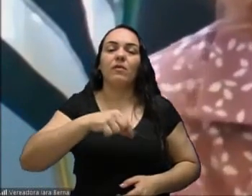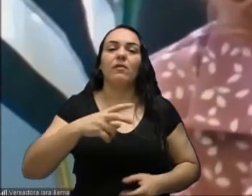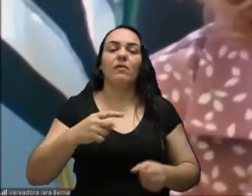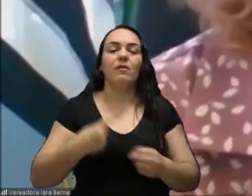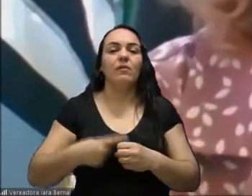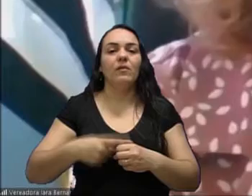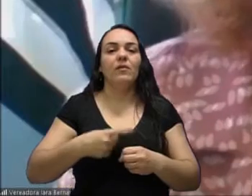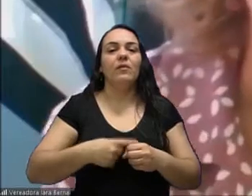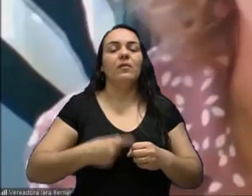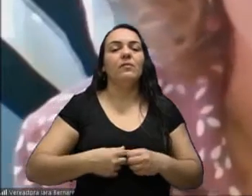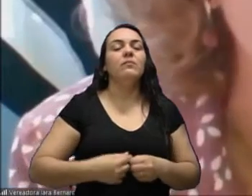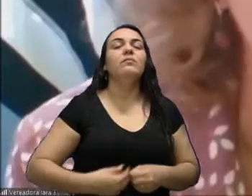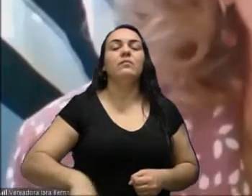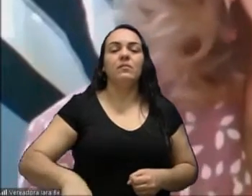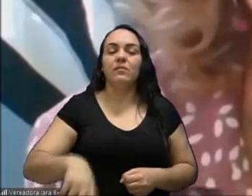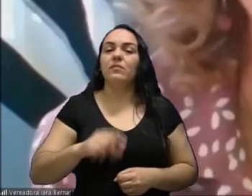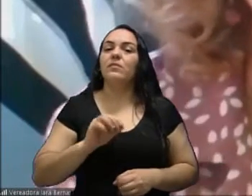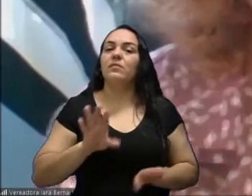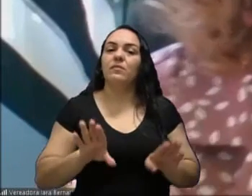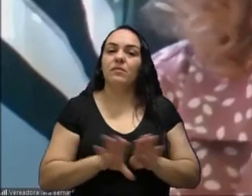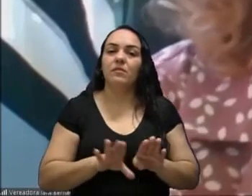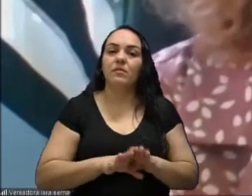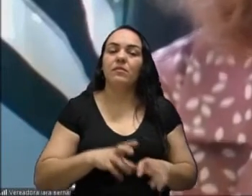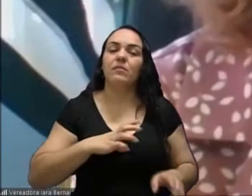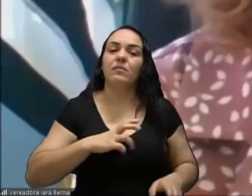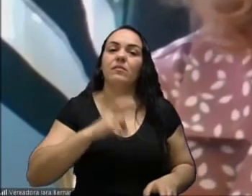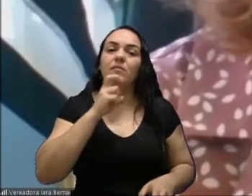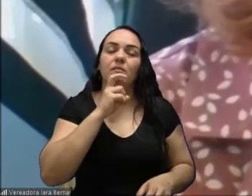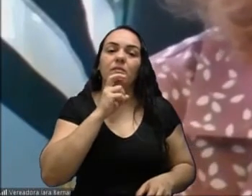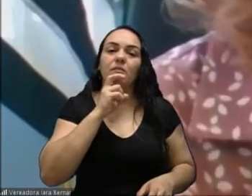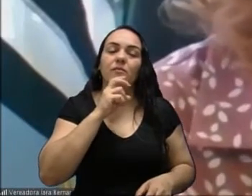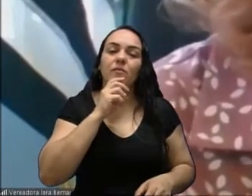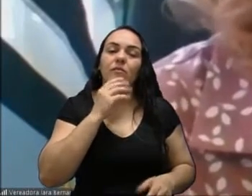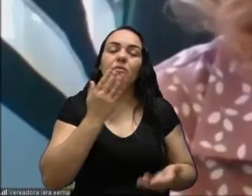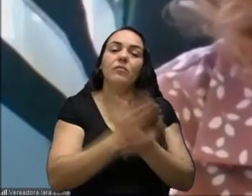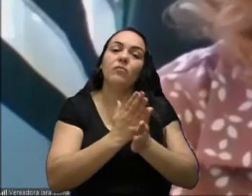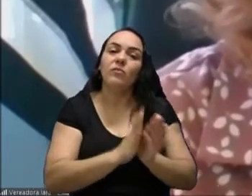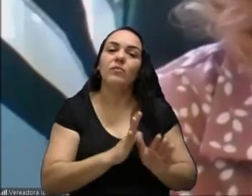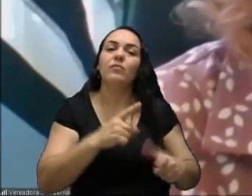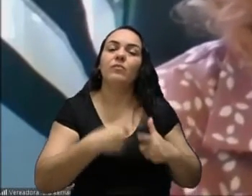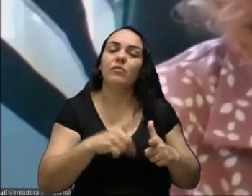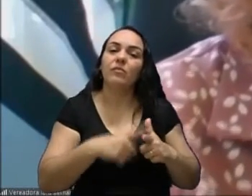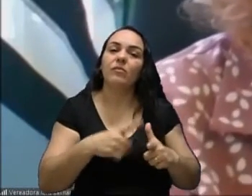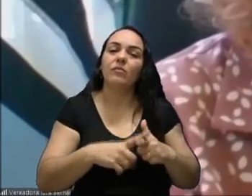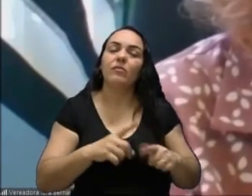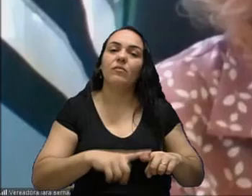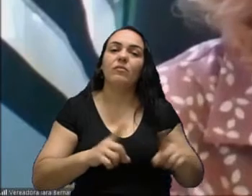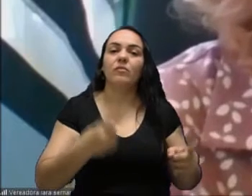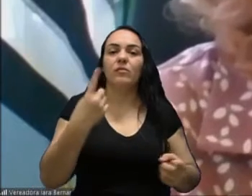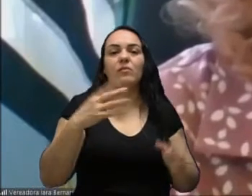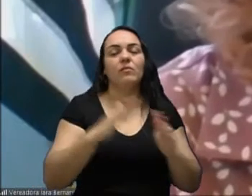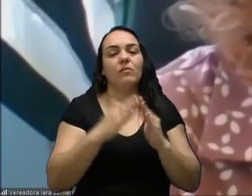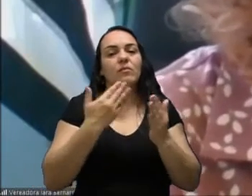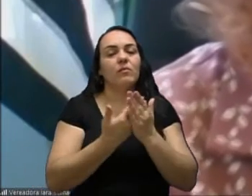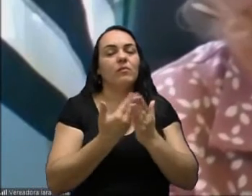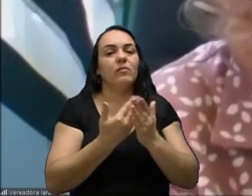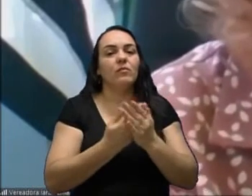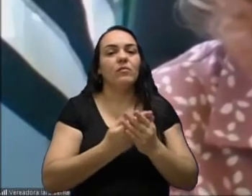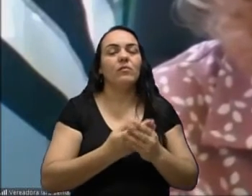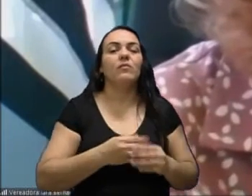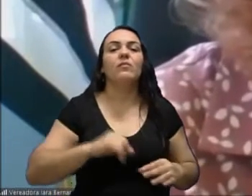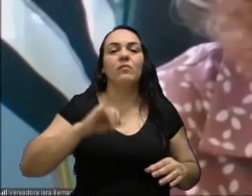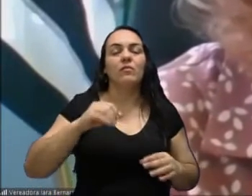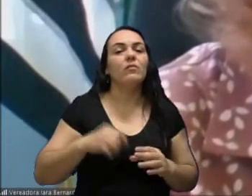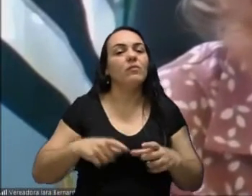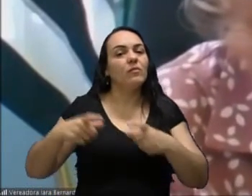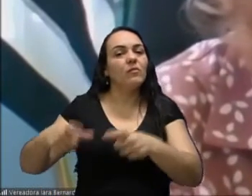da guarda municipal de forma unificada com o Marte numa das escolas por exemplo do Jardim Botugatu ela foi assaltada duas